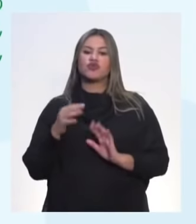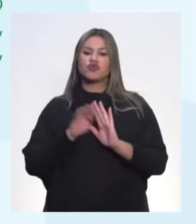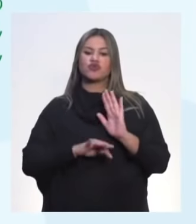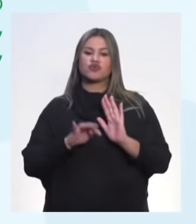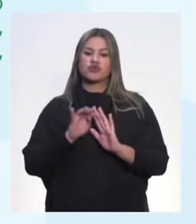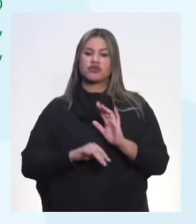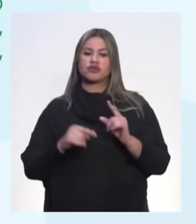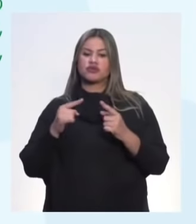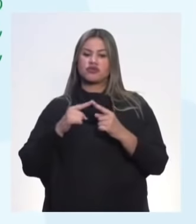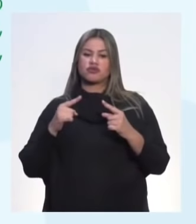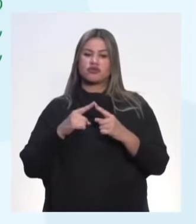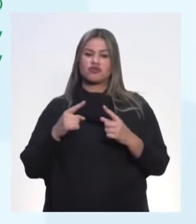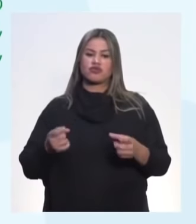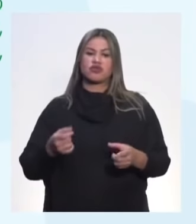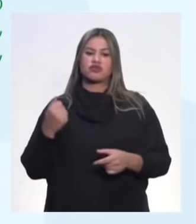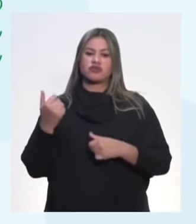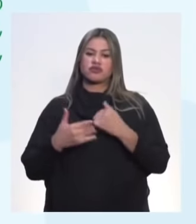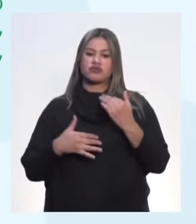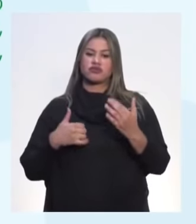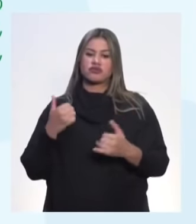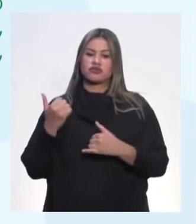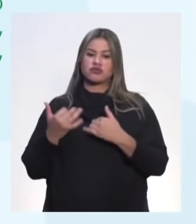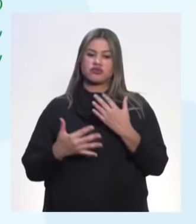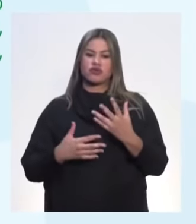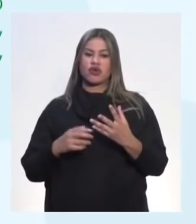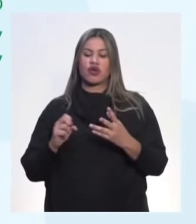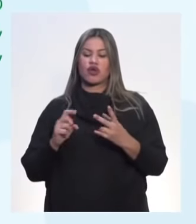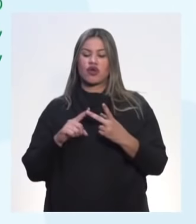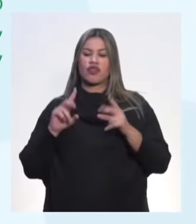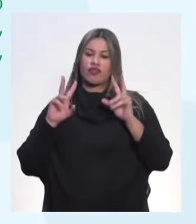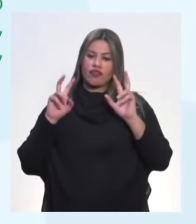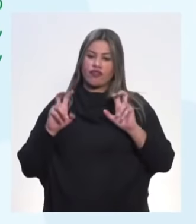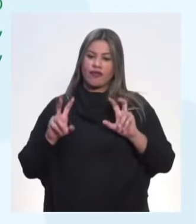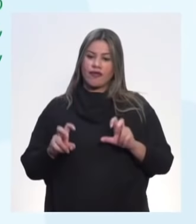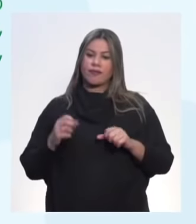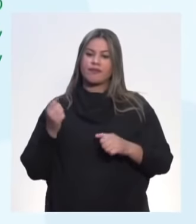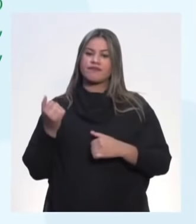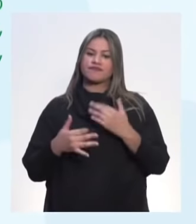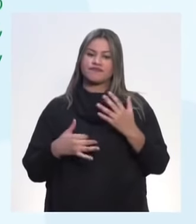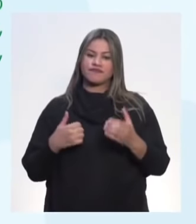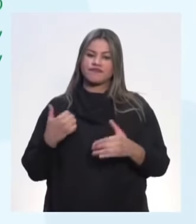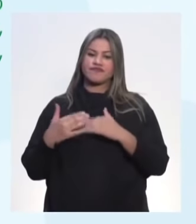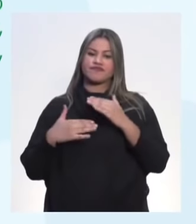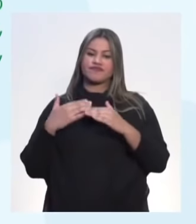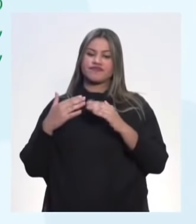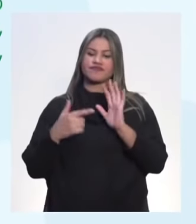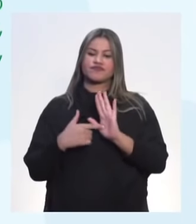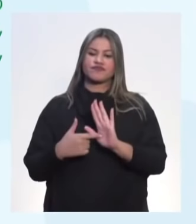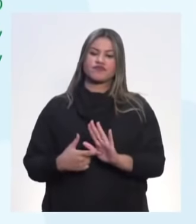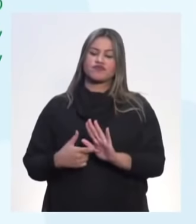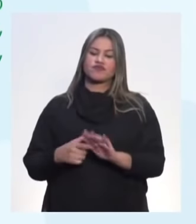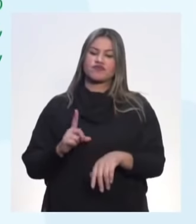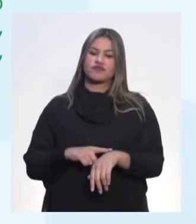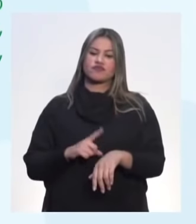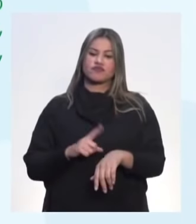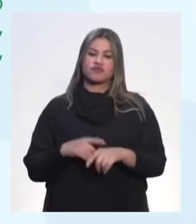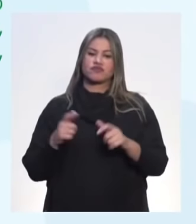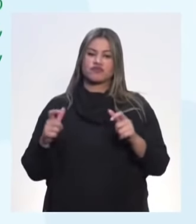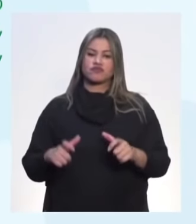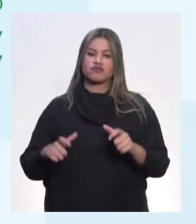à ideia de explanar sobre ou explicar um tema que se pretende desenvolver ou apresentar em relação ao tempo, ao